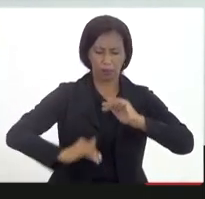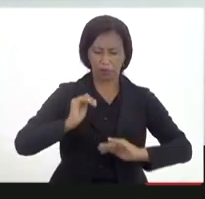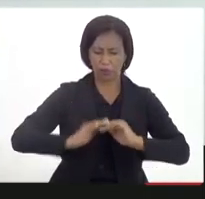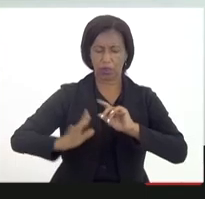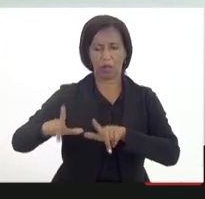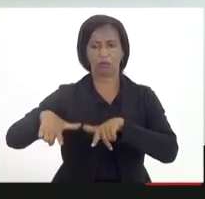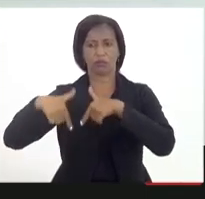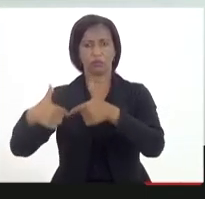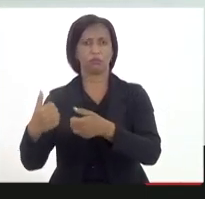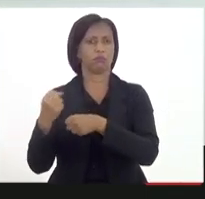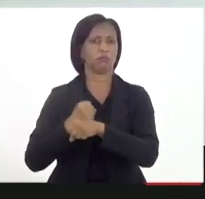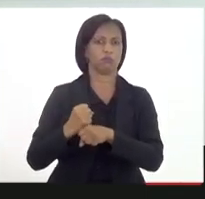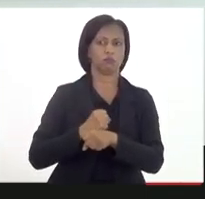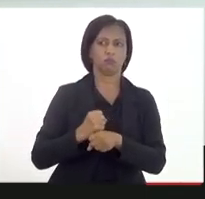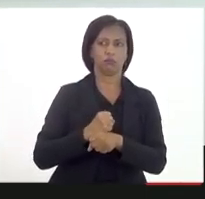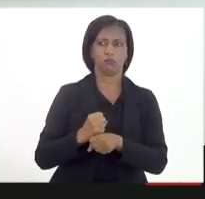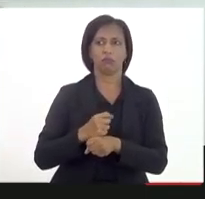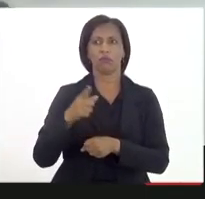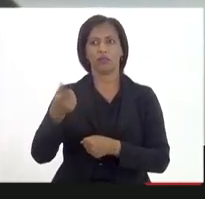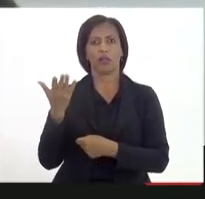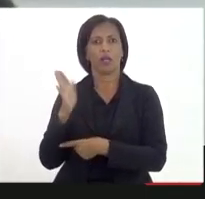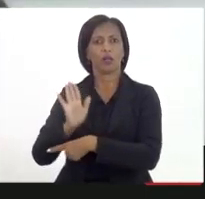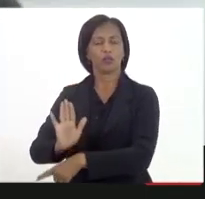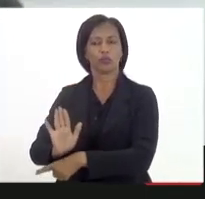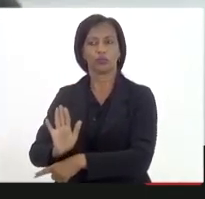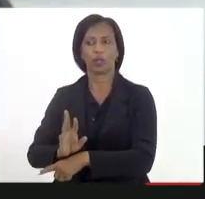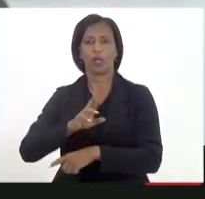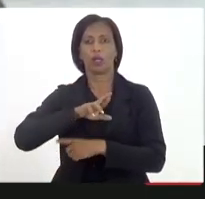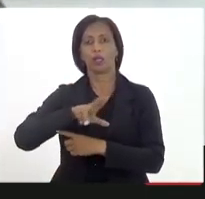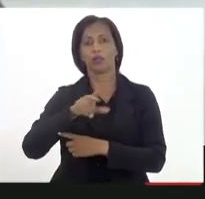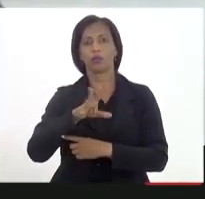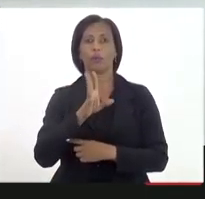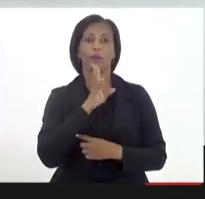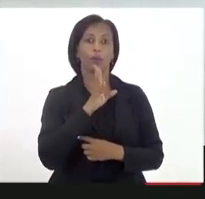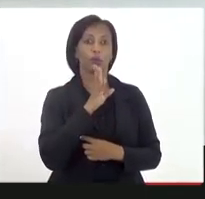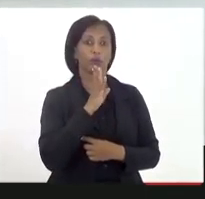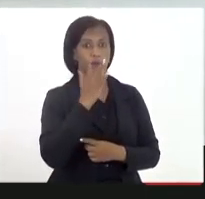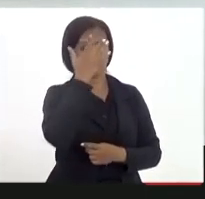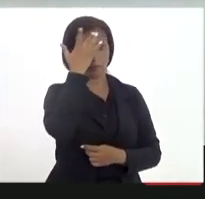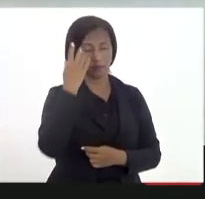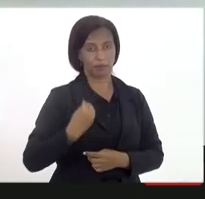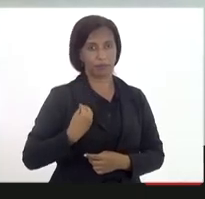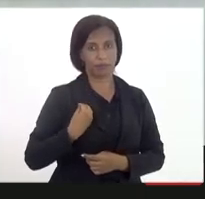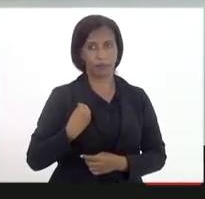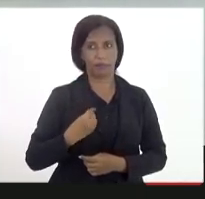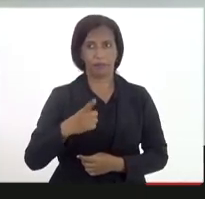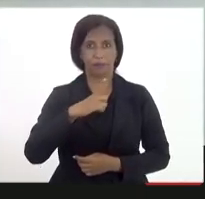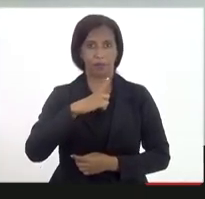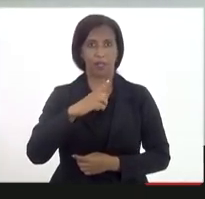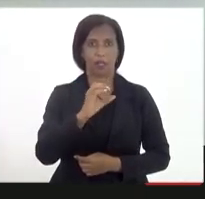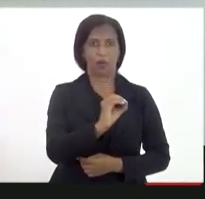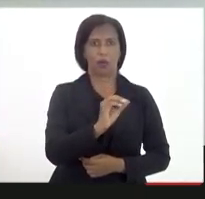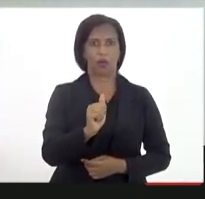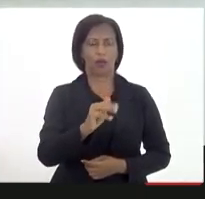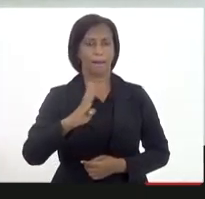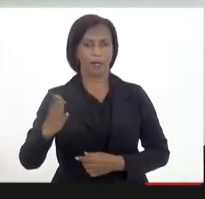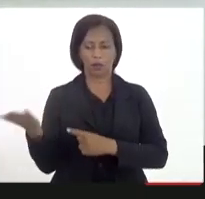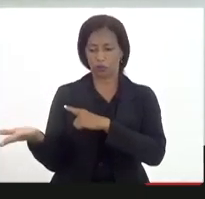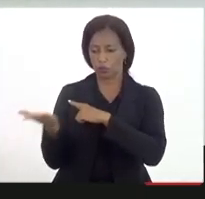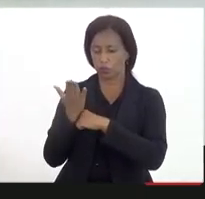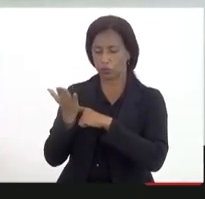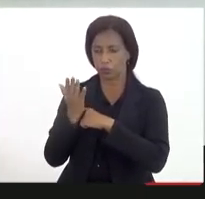atua nessa área muito tempo e que certamente vai contribuir não só com seu conhecimento pessoal mas sobretudo ter a OAB nos